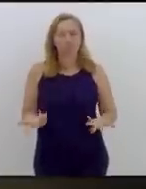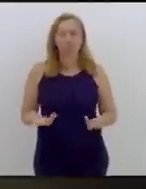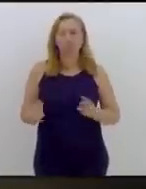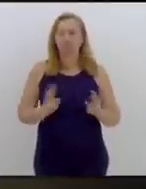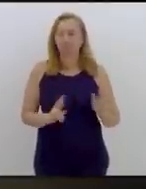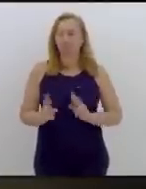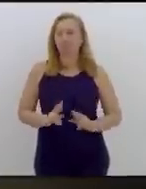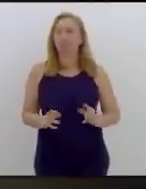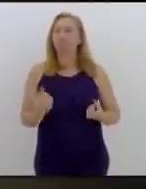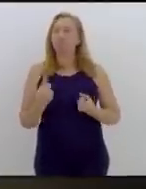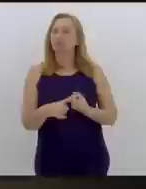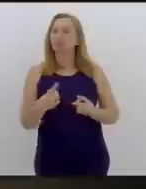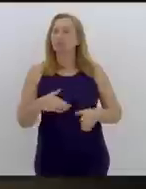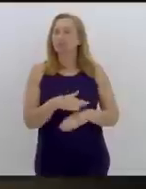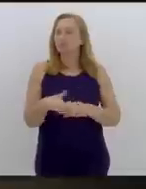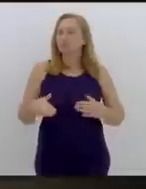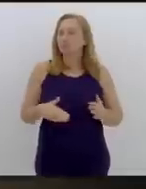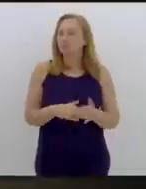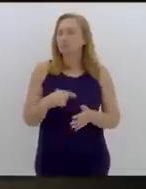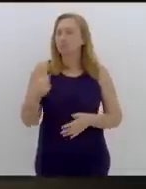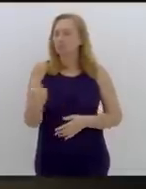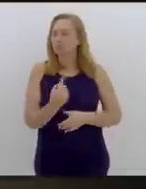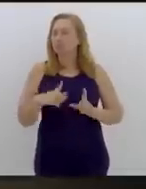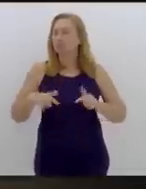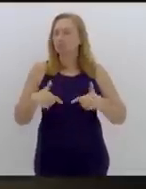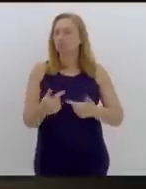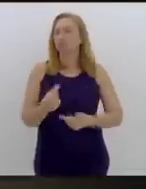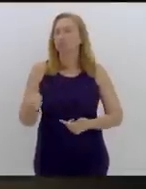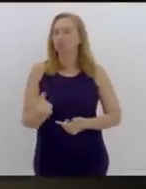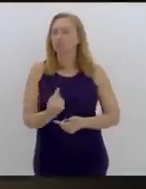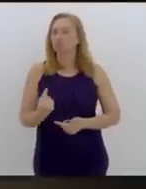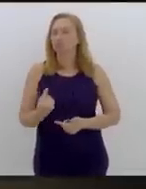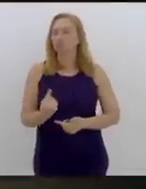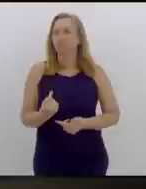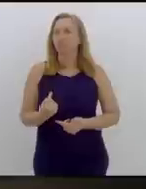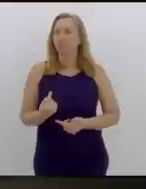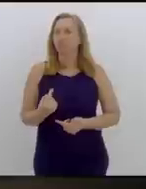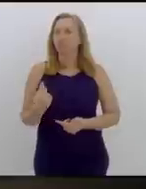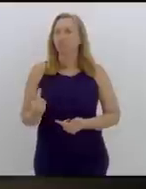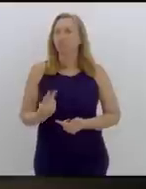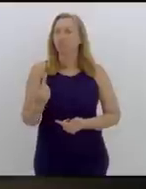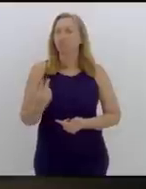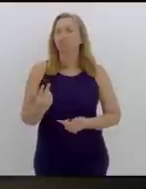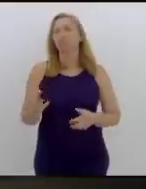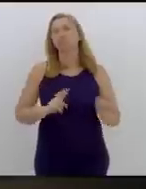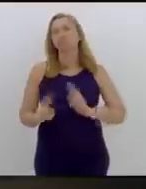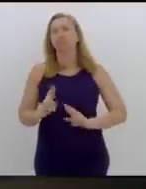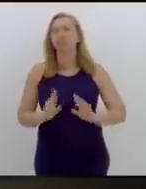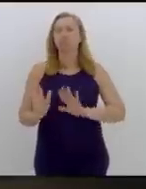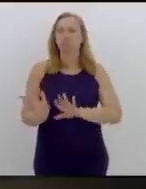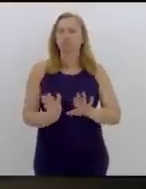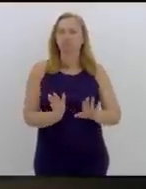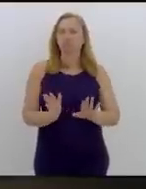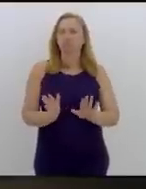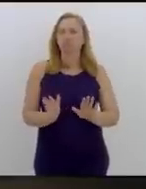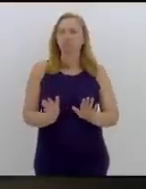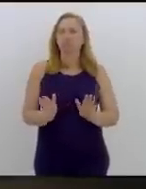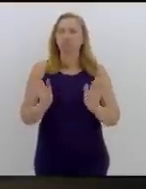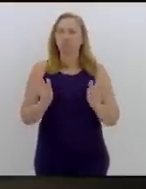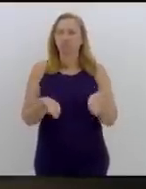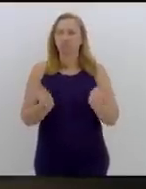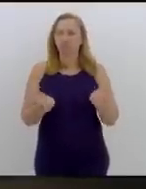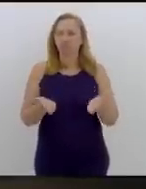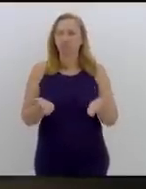do que todos nós nas nossas ações primão e sempre com relação e tanto que estar hoje